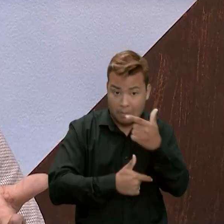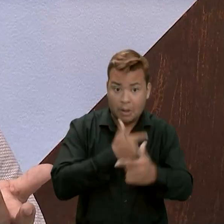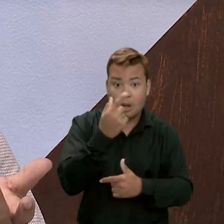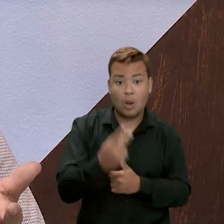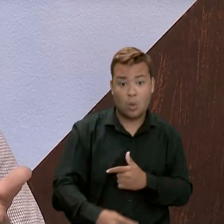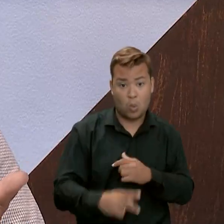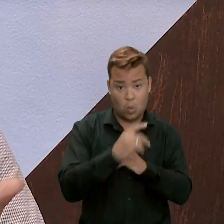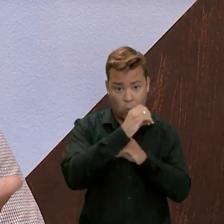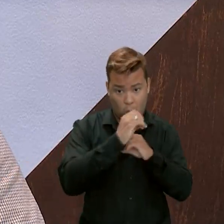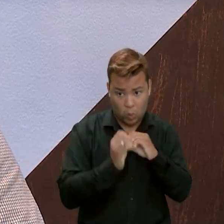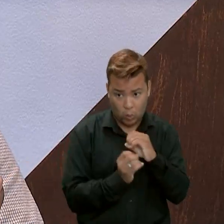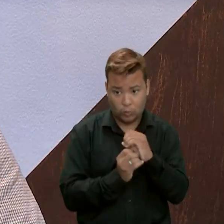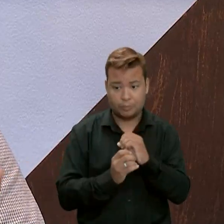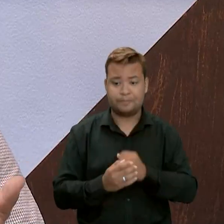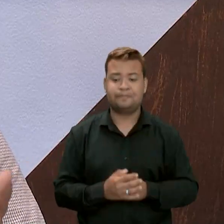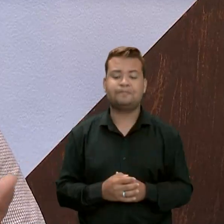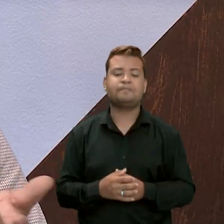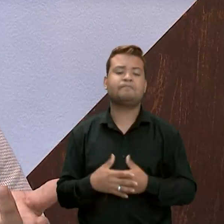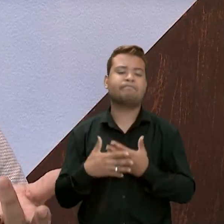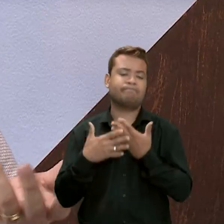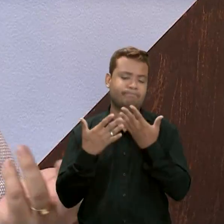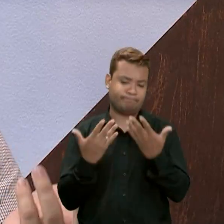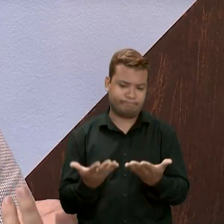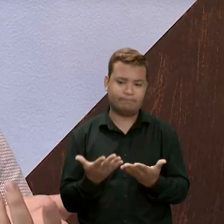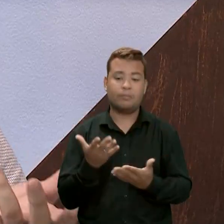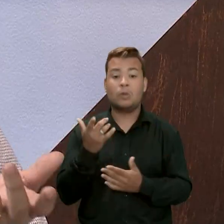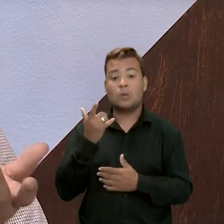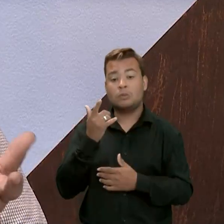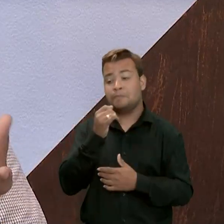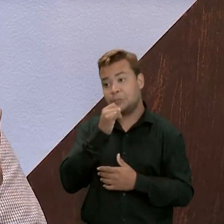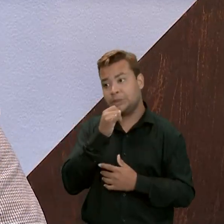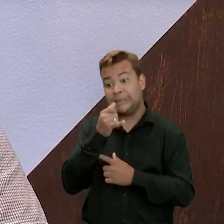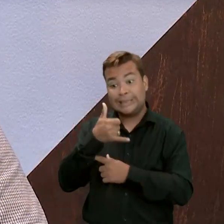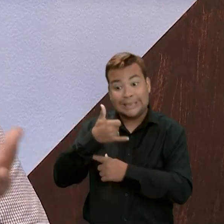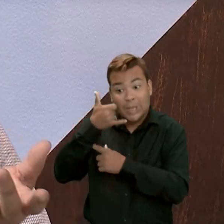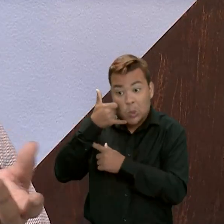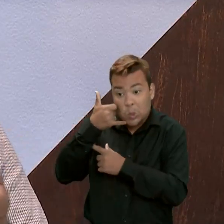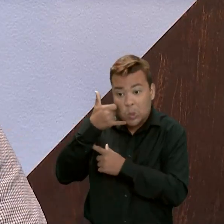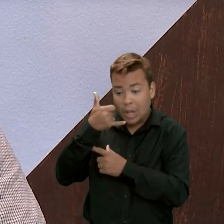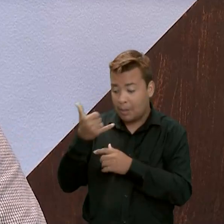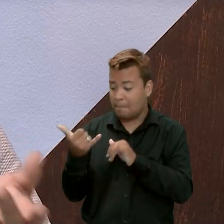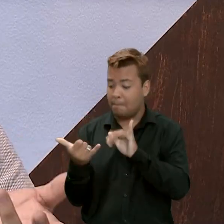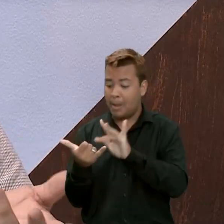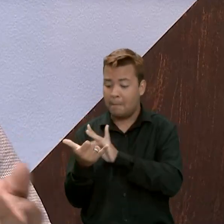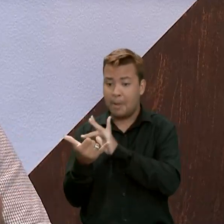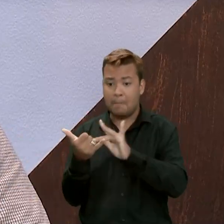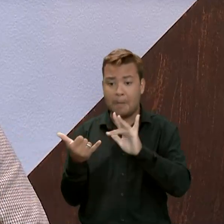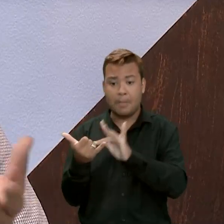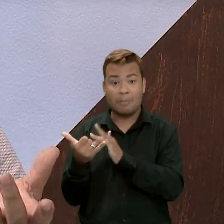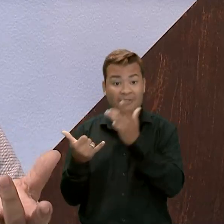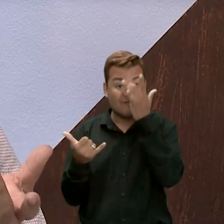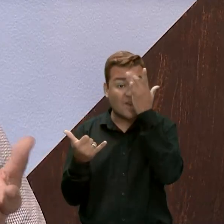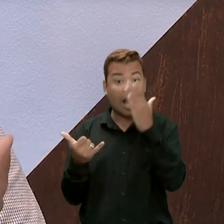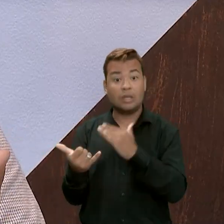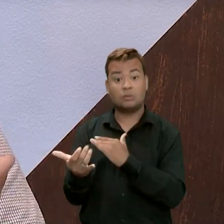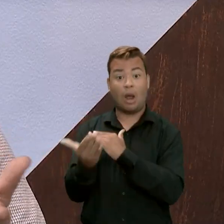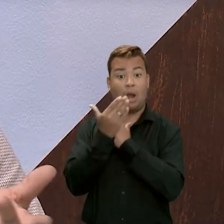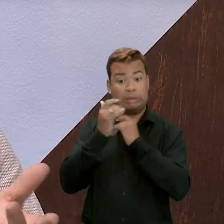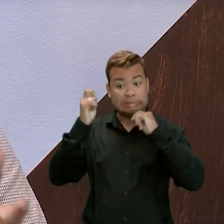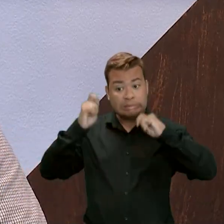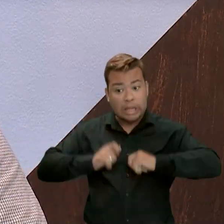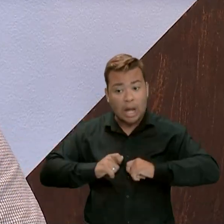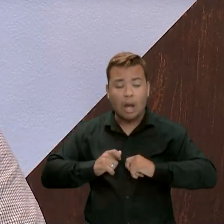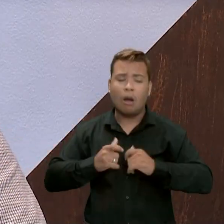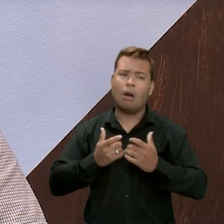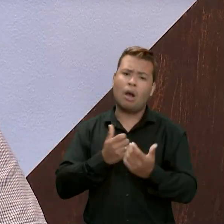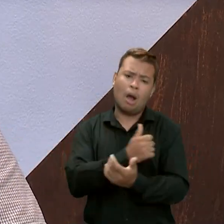com as facilidades que a gente tem em termos de celular, do uso de celulares, aplicativos, os alunos eles ficam